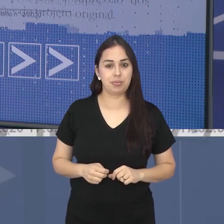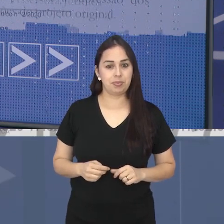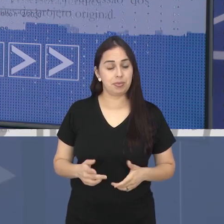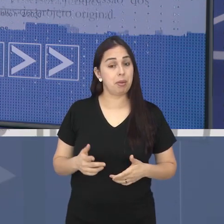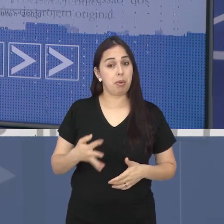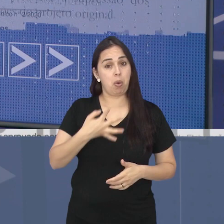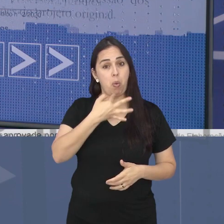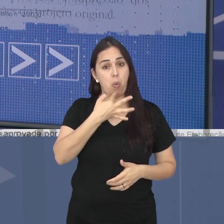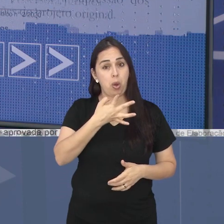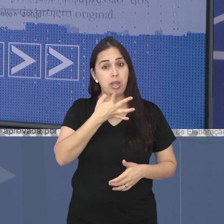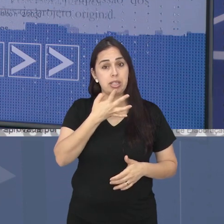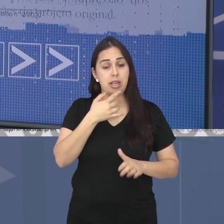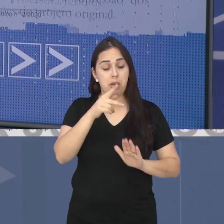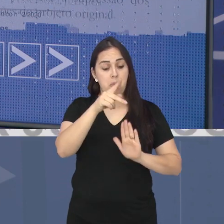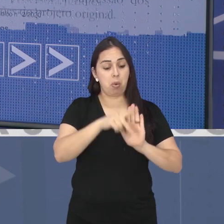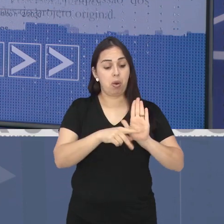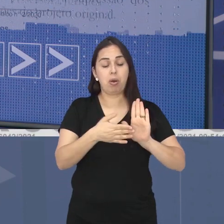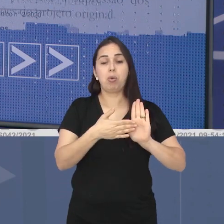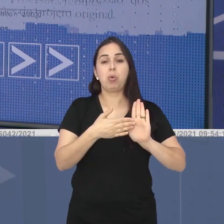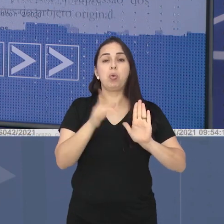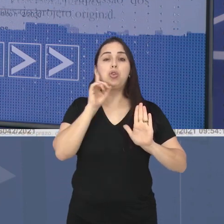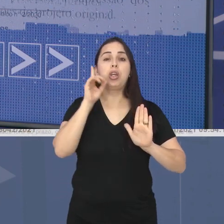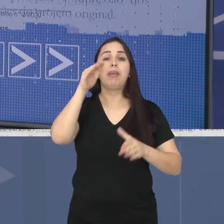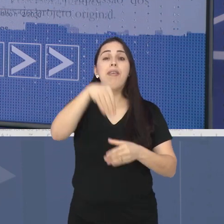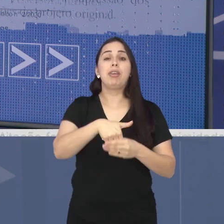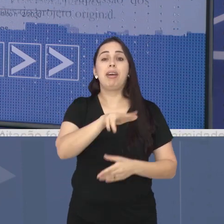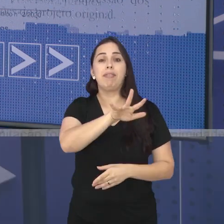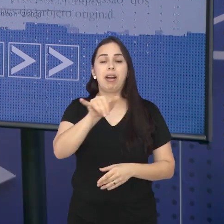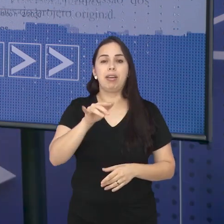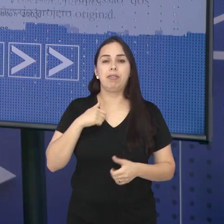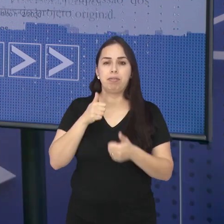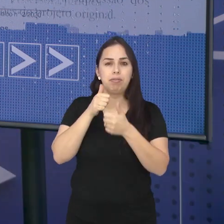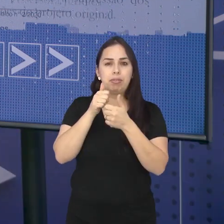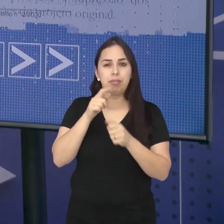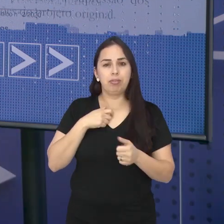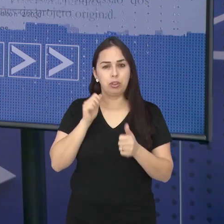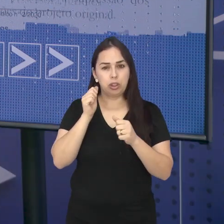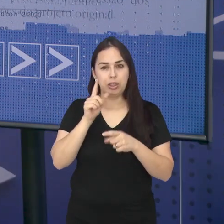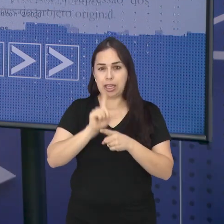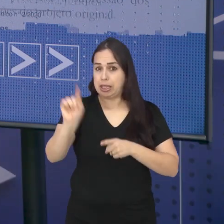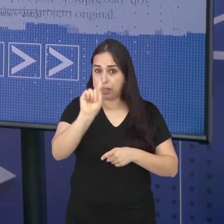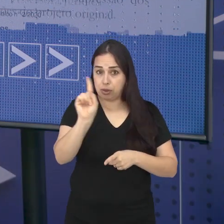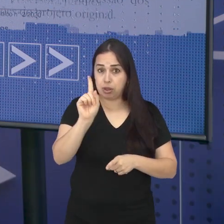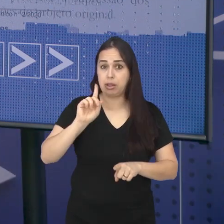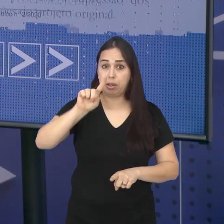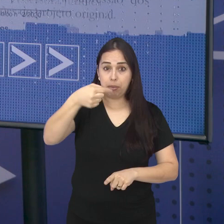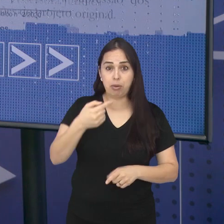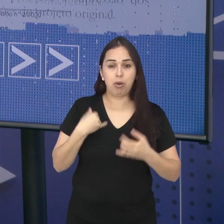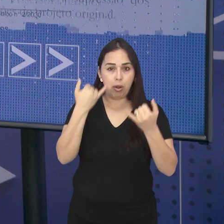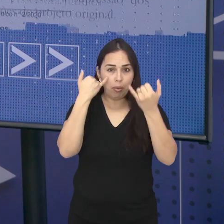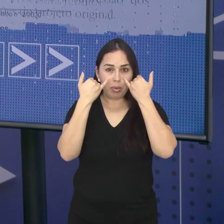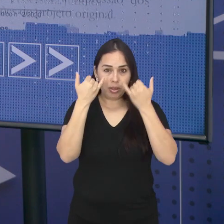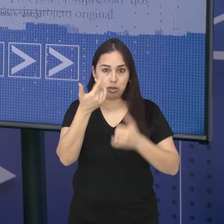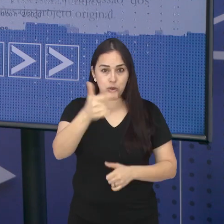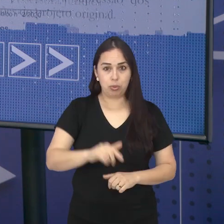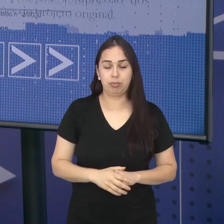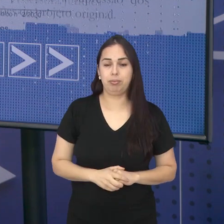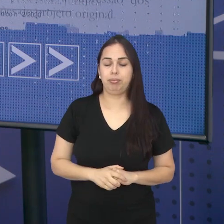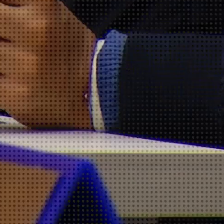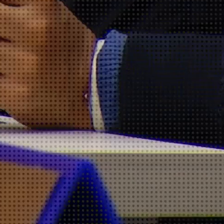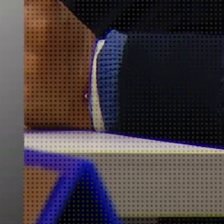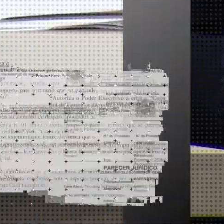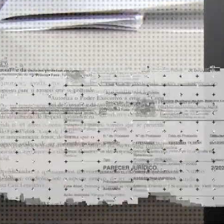sjc.sp.gov.br para conhecer quando essa lei será votada fica com a gente que daqui a pouco a gente volta com mais informação para